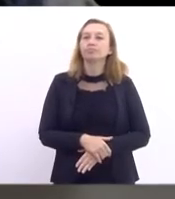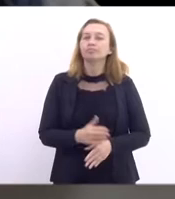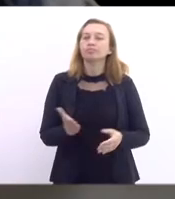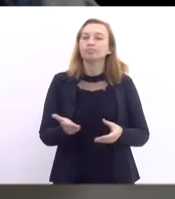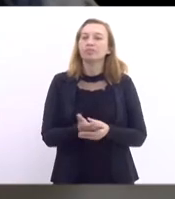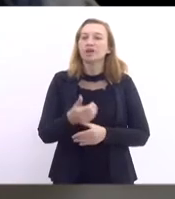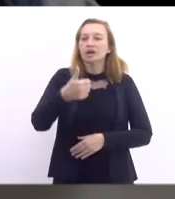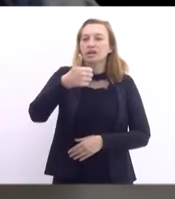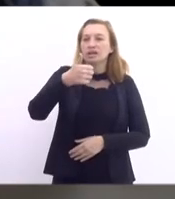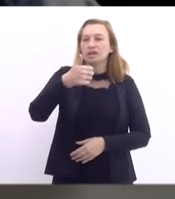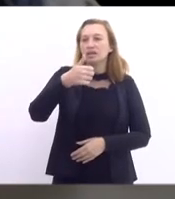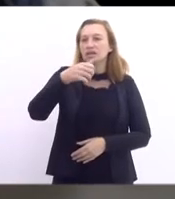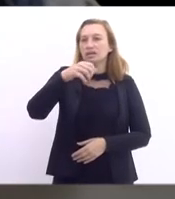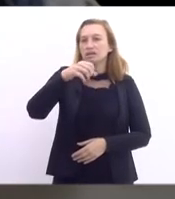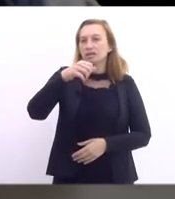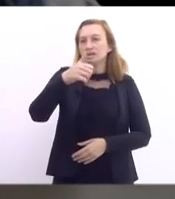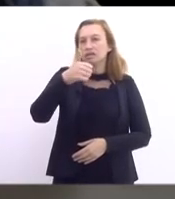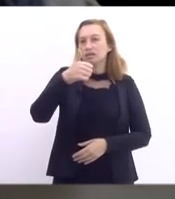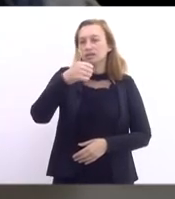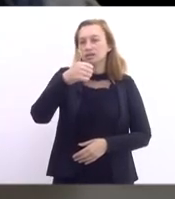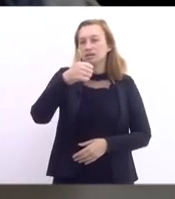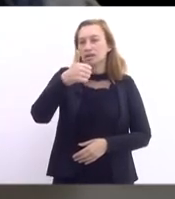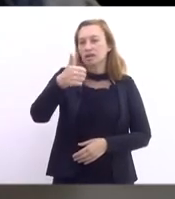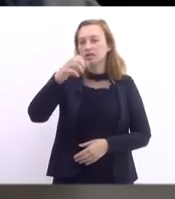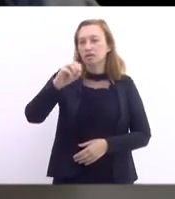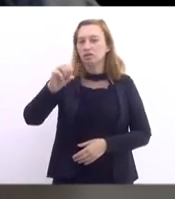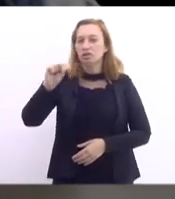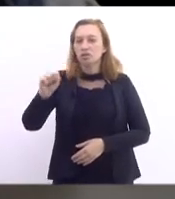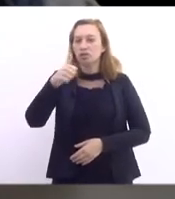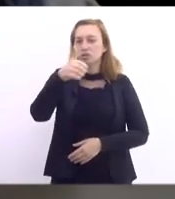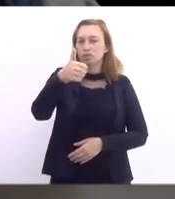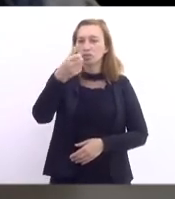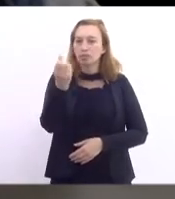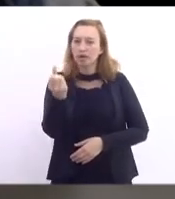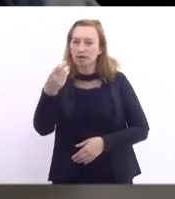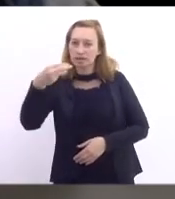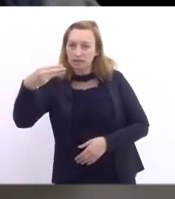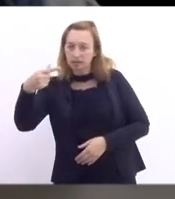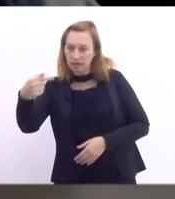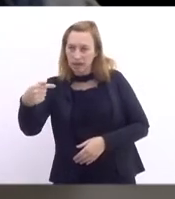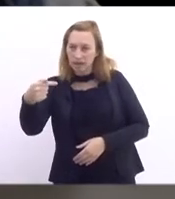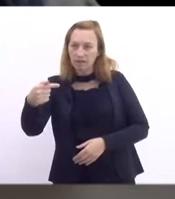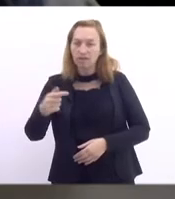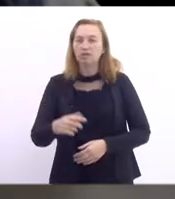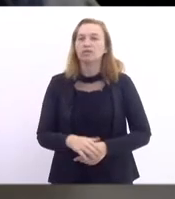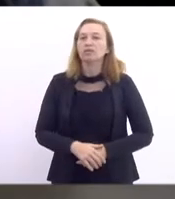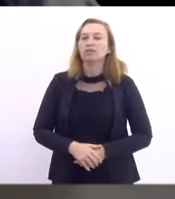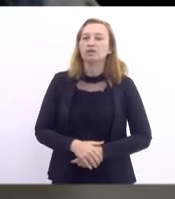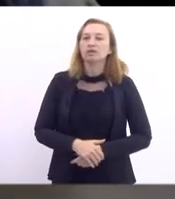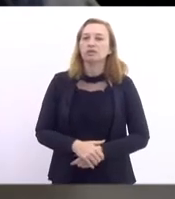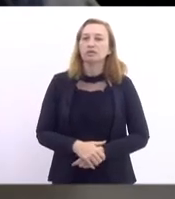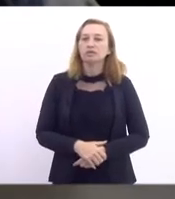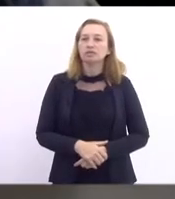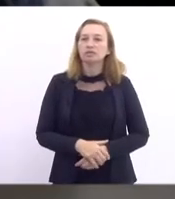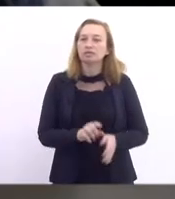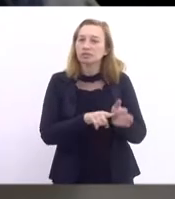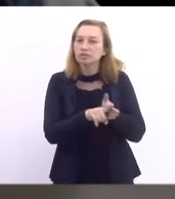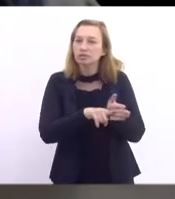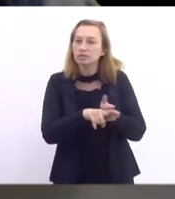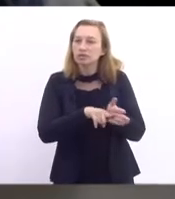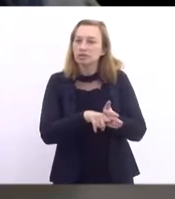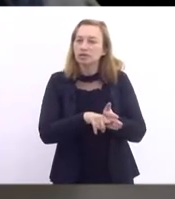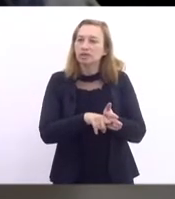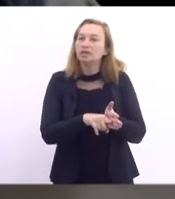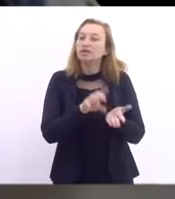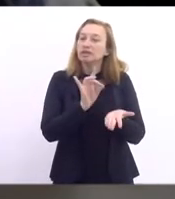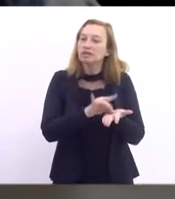108 1678 16 foi uma inspeção extraordinária e é na verdade